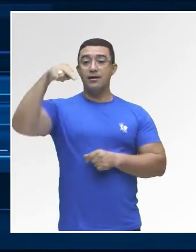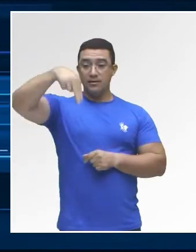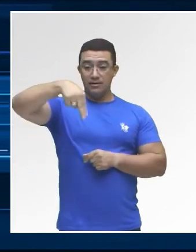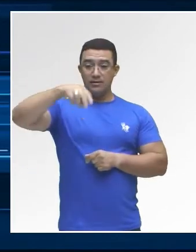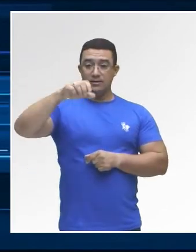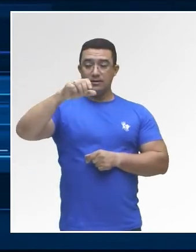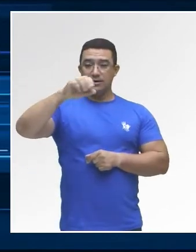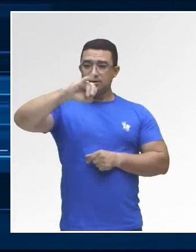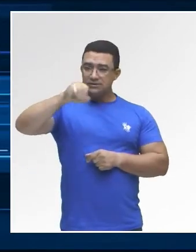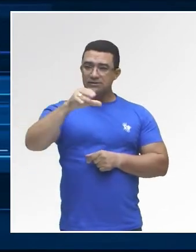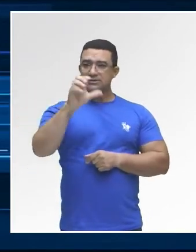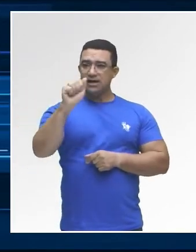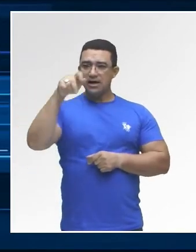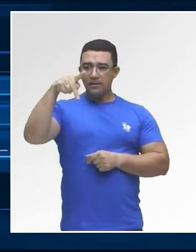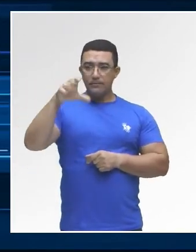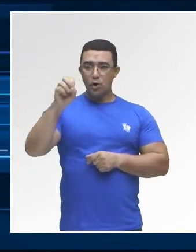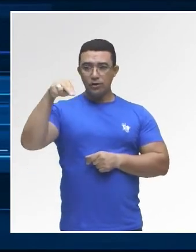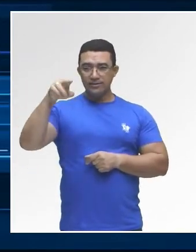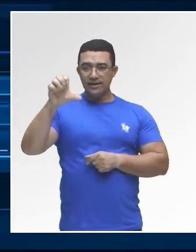I'm Japanese.